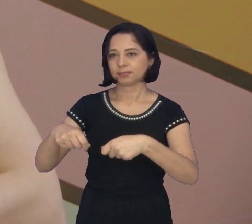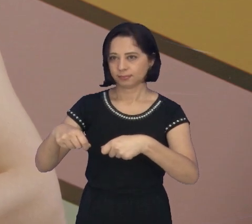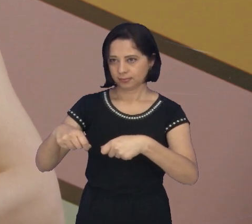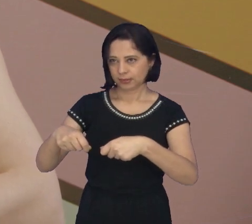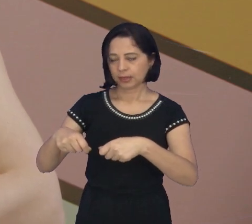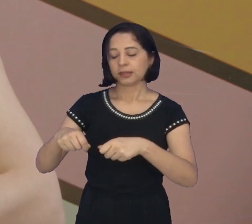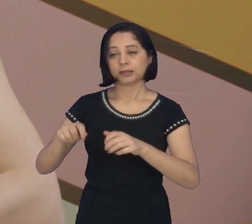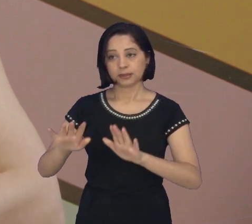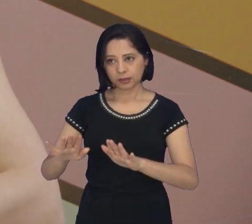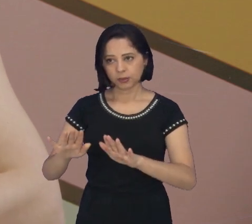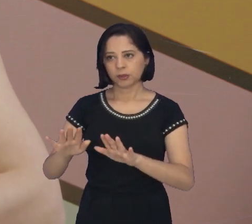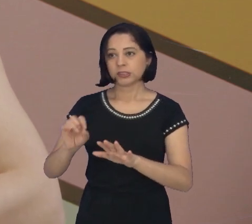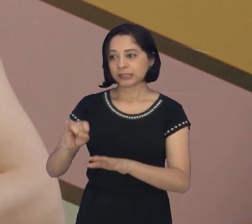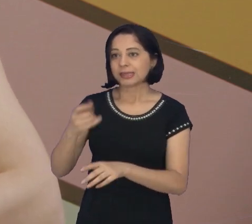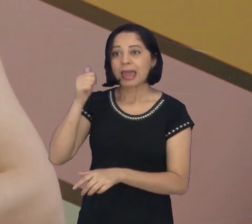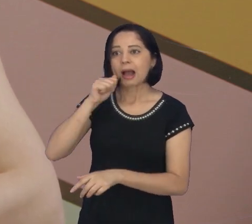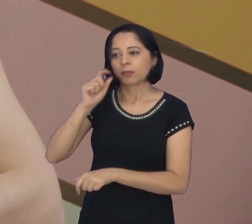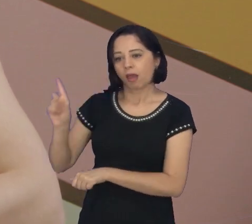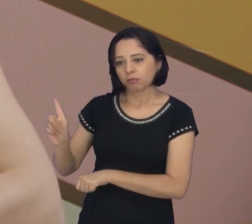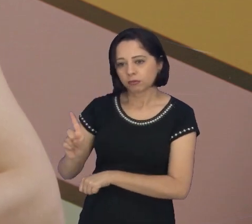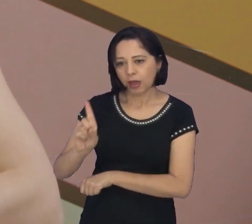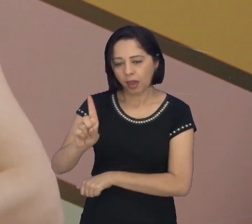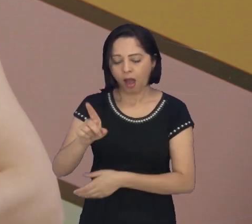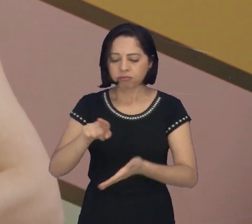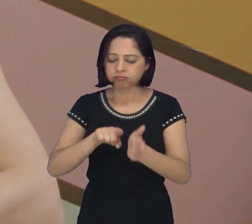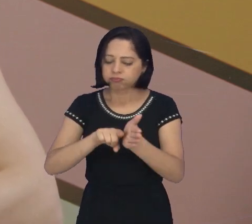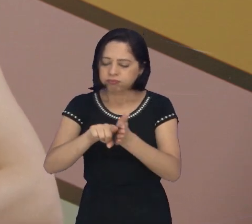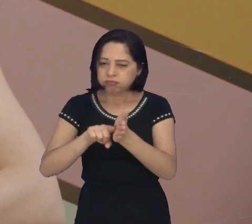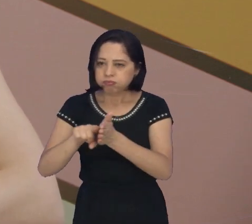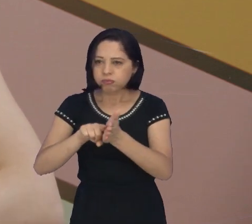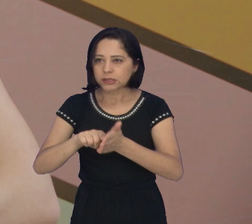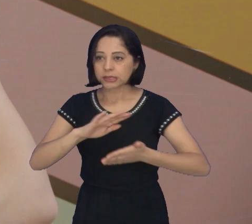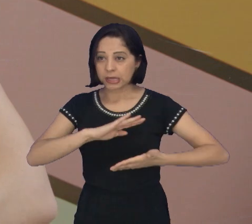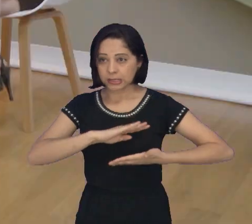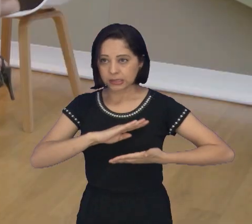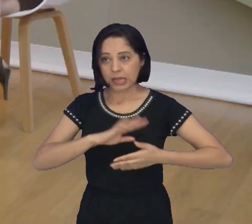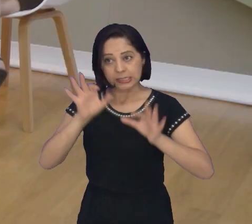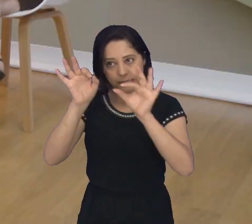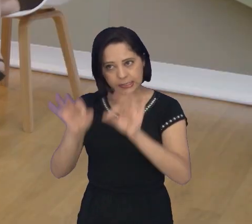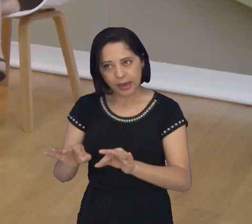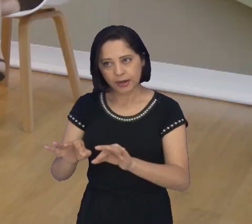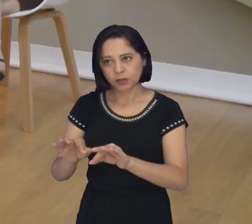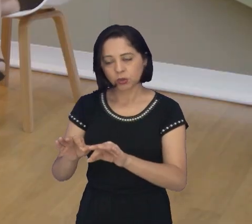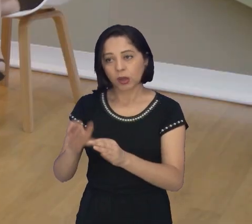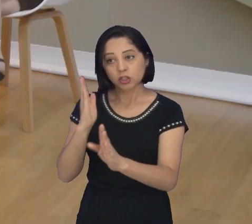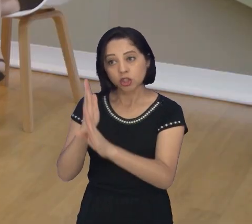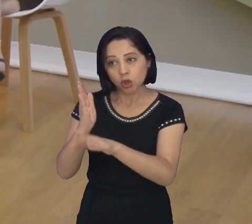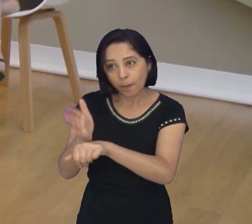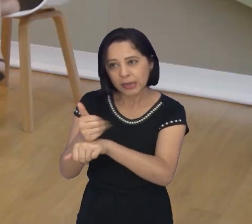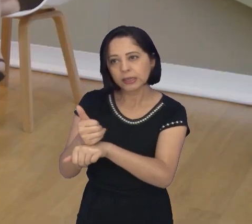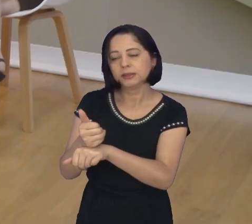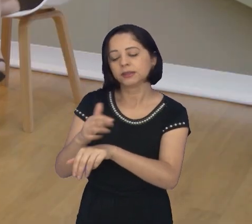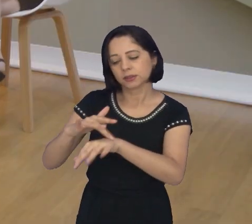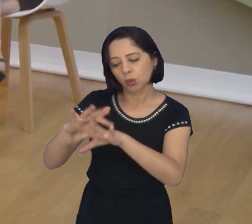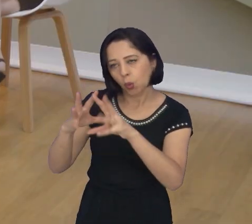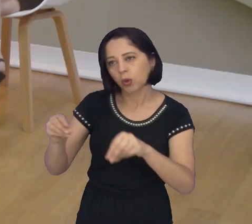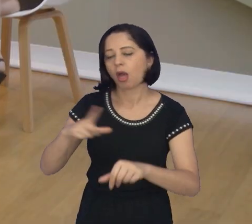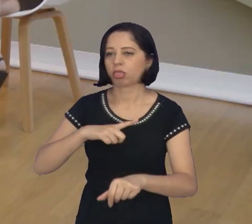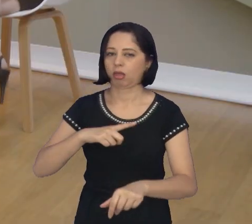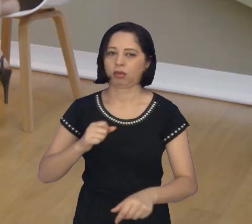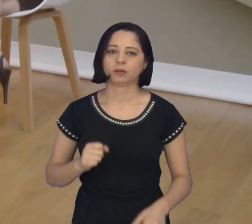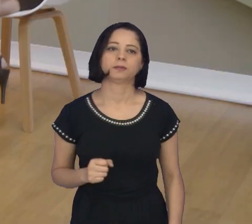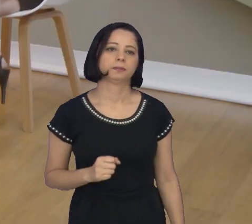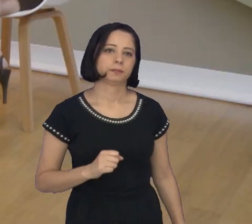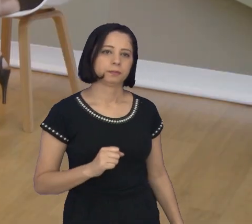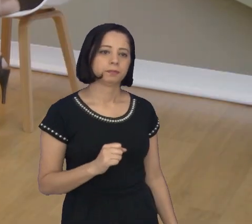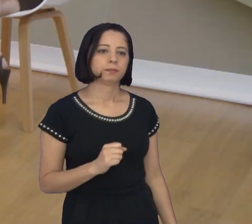vai pegá-lo precocemente e fazer um tratamento com alta taxa de sucesso. Entendi. Por isso a importância de Sim. rastrear. Tá certo. E nós ficamos